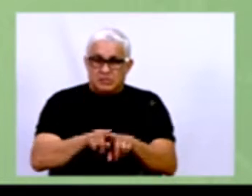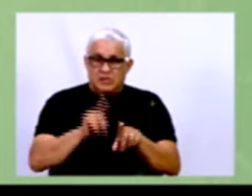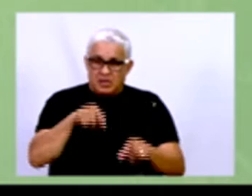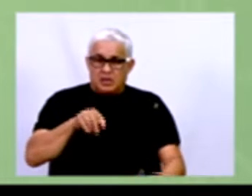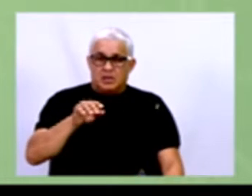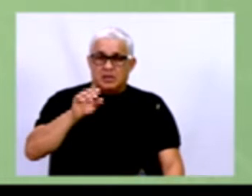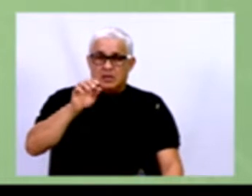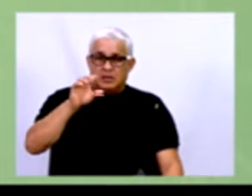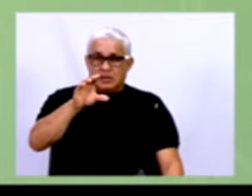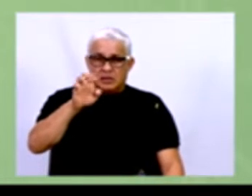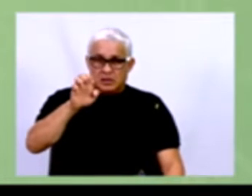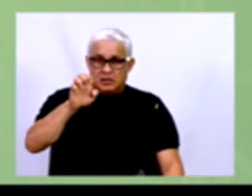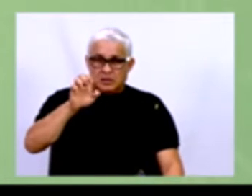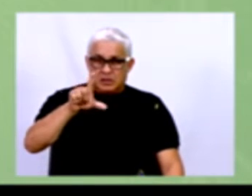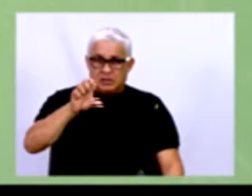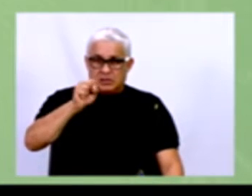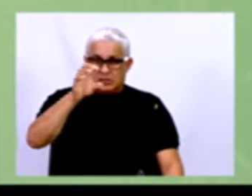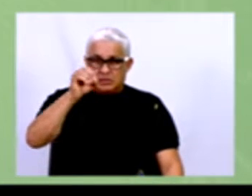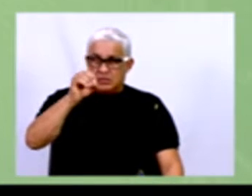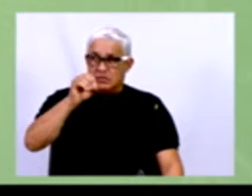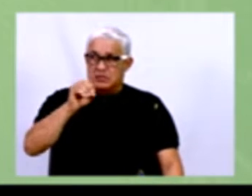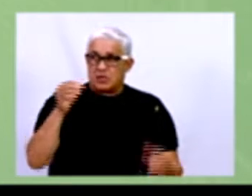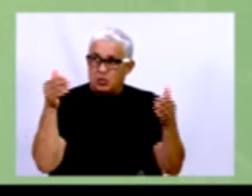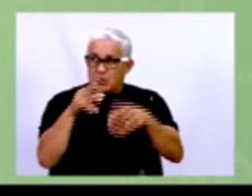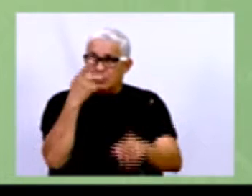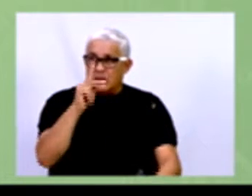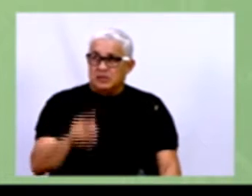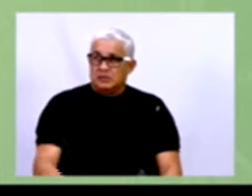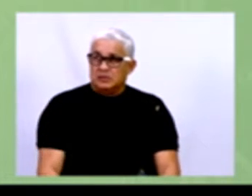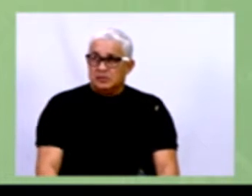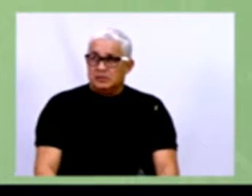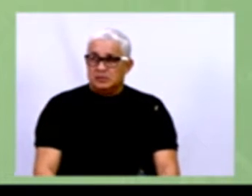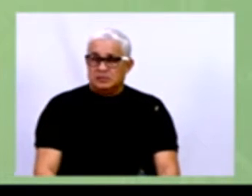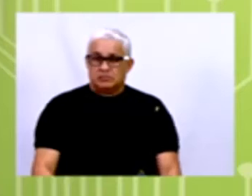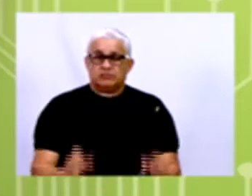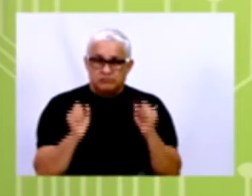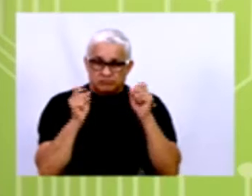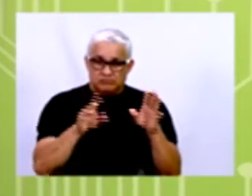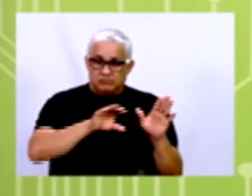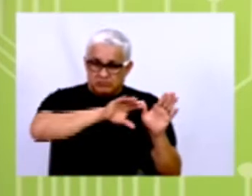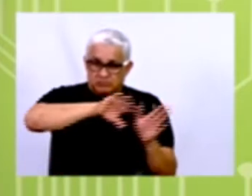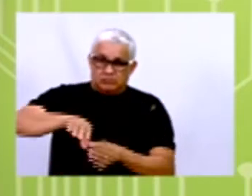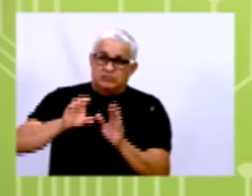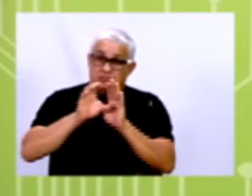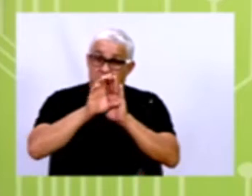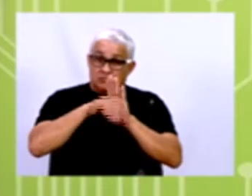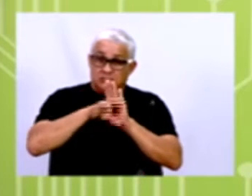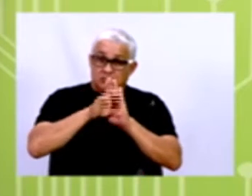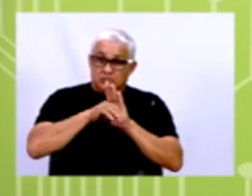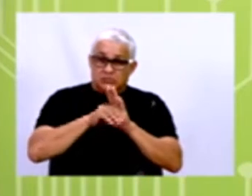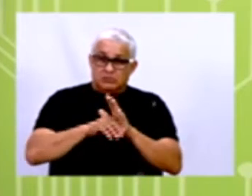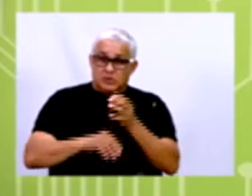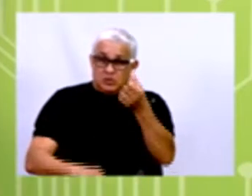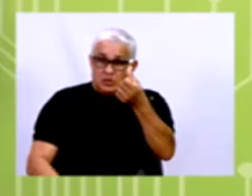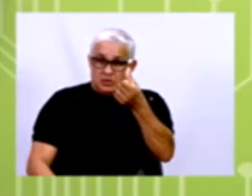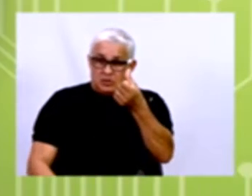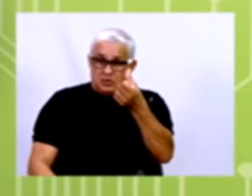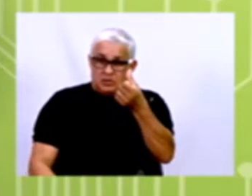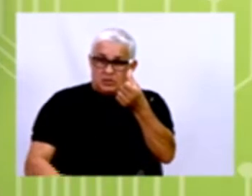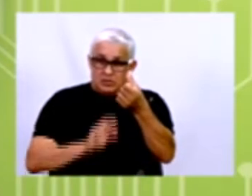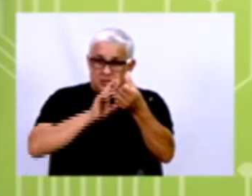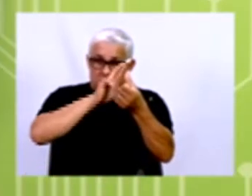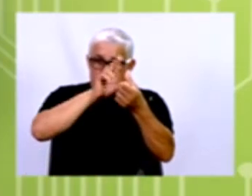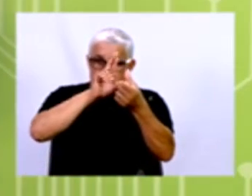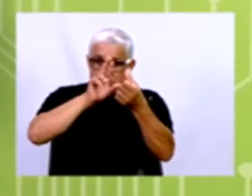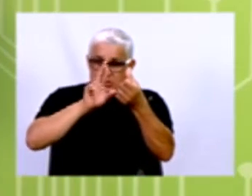Furtado. Ok. Em termos de conceito, esses 6 conceitos, 2